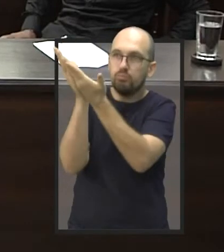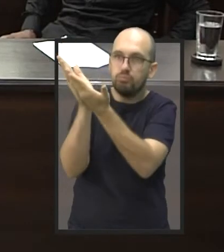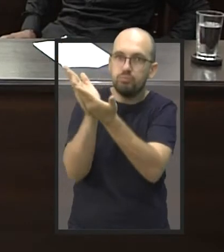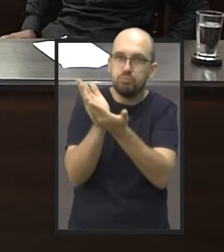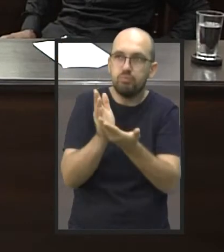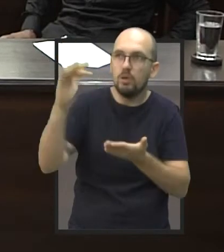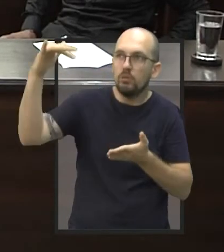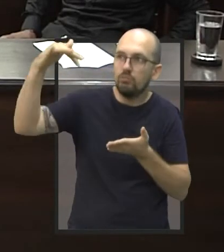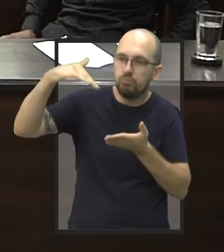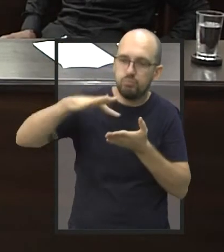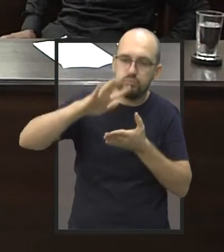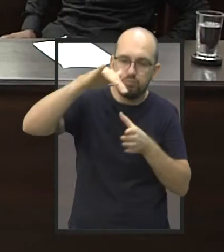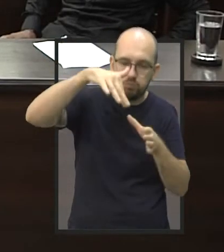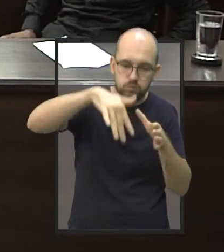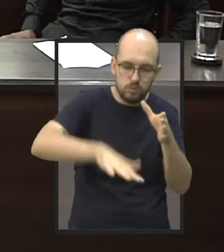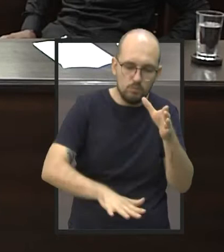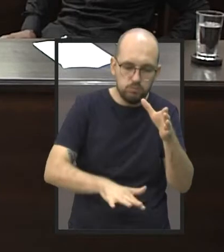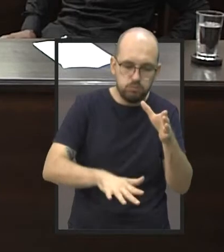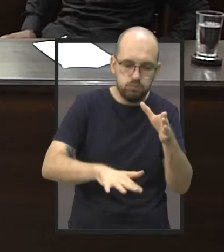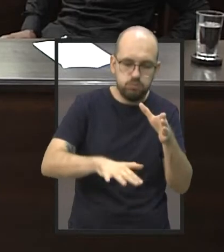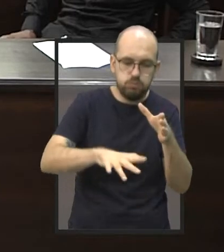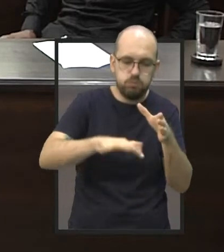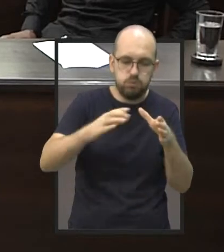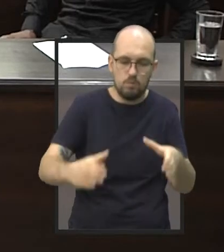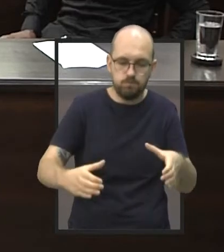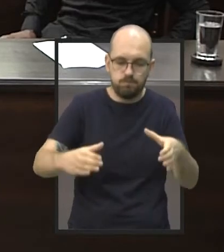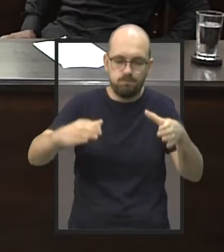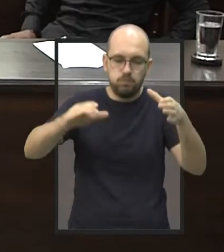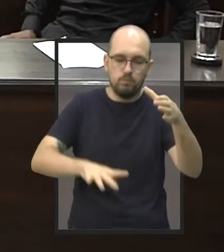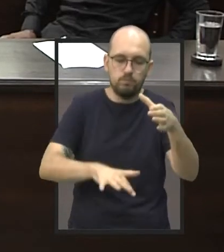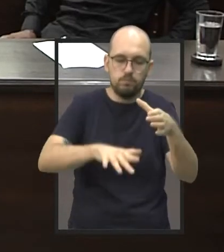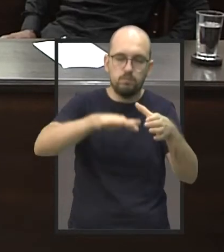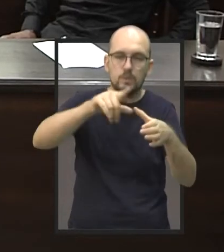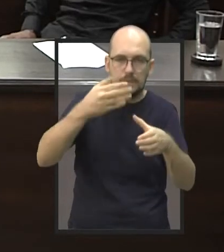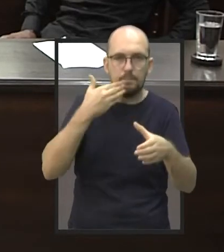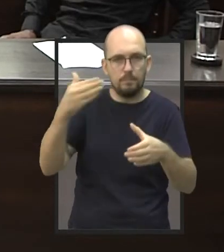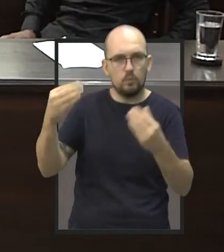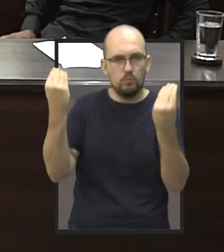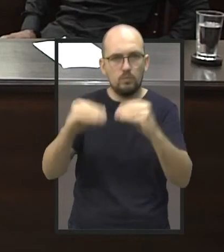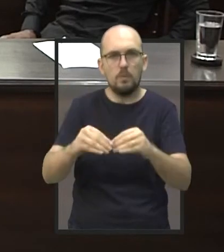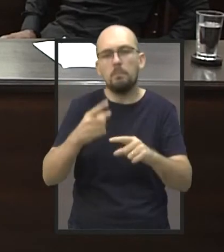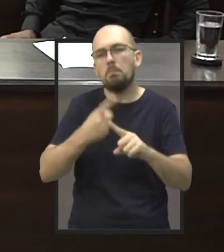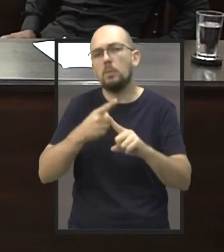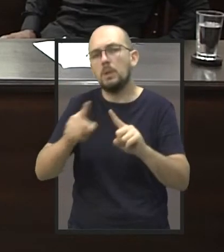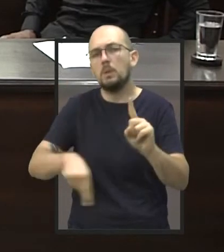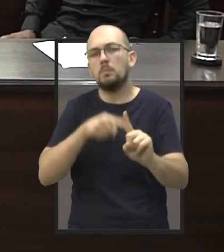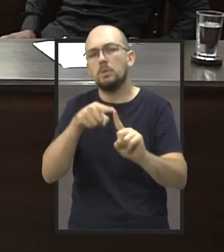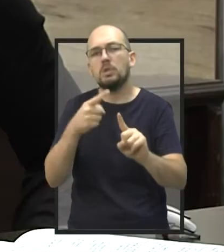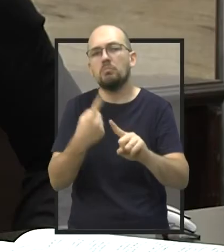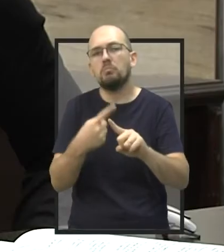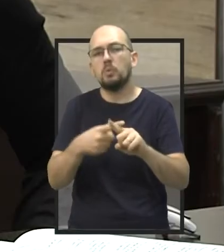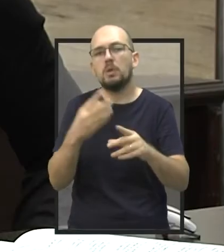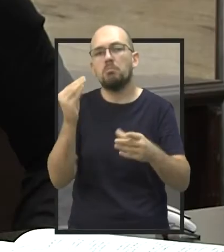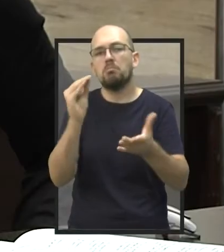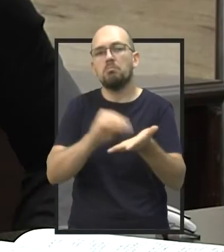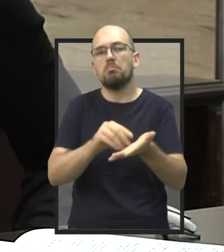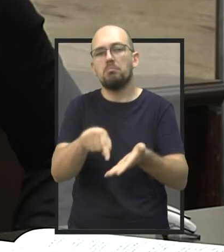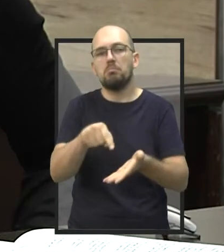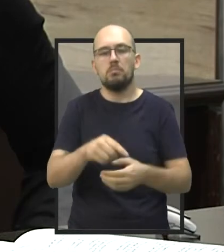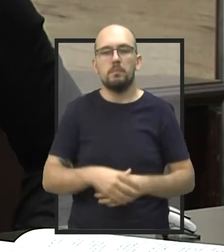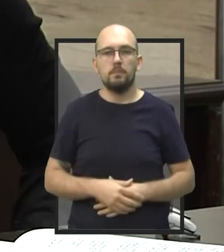armazenamento da água da chuva nos prédios públicos municipais. Qual que é a ideia do senhor? Que nem eu sempre falo,